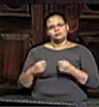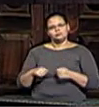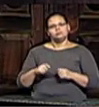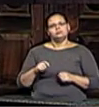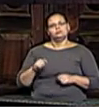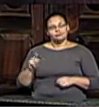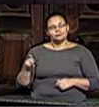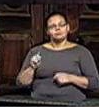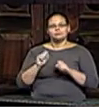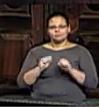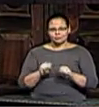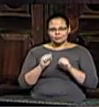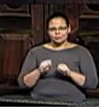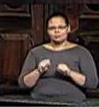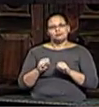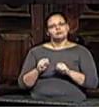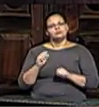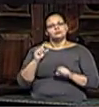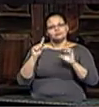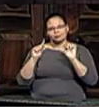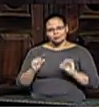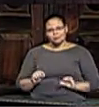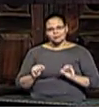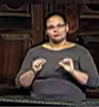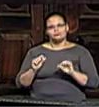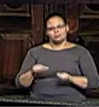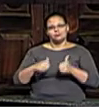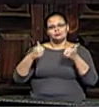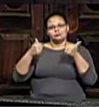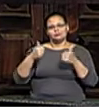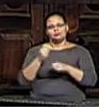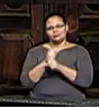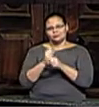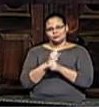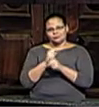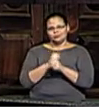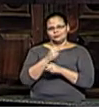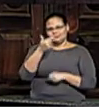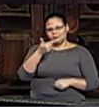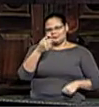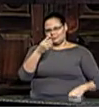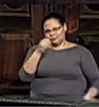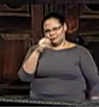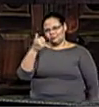tomado, que poderiam ter sido minimizadas no ano de 2015, e quando